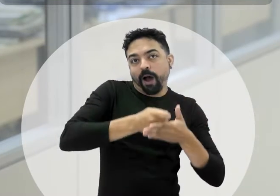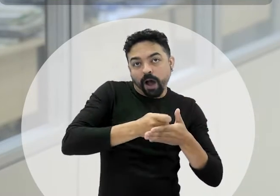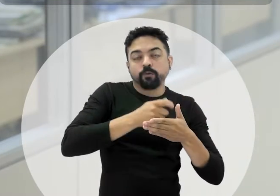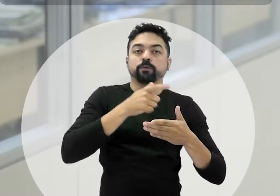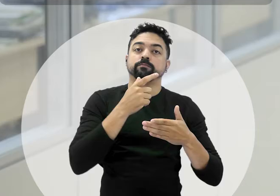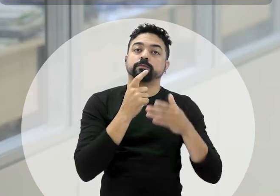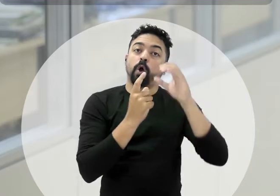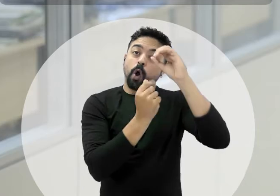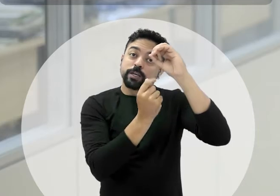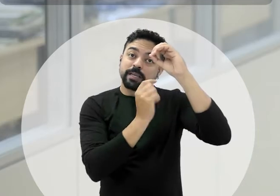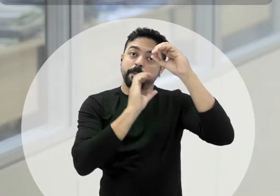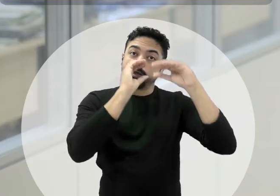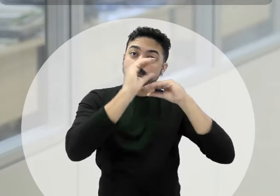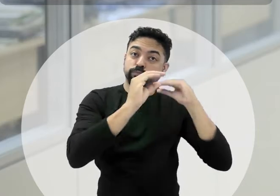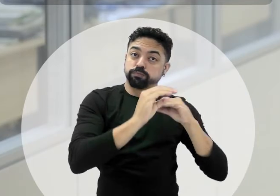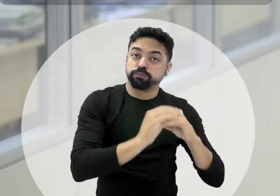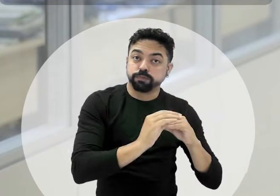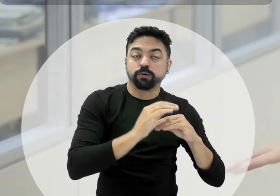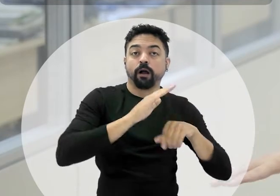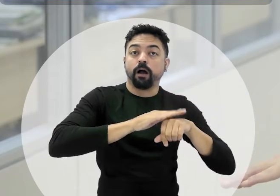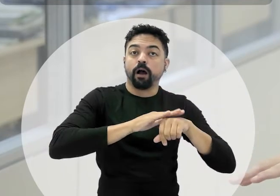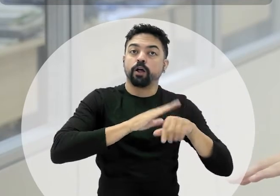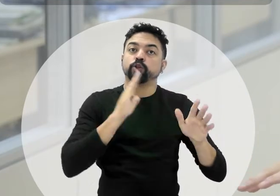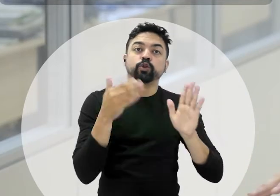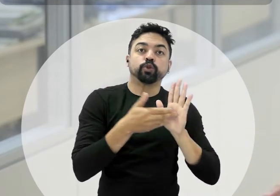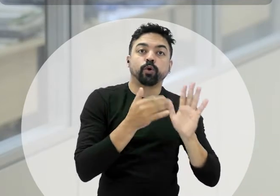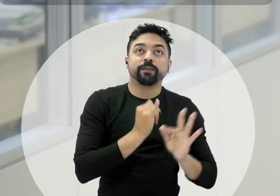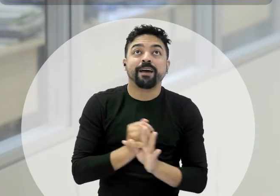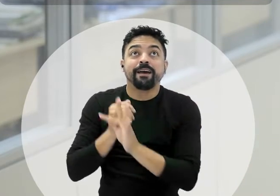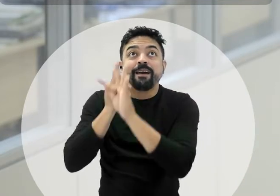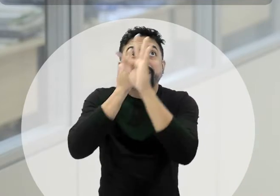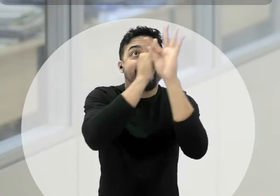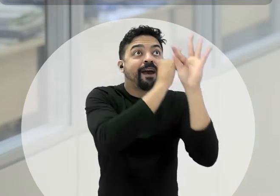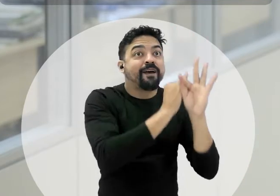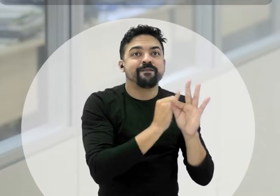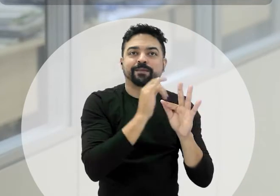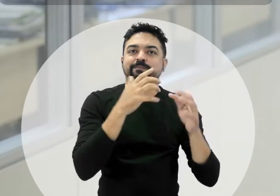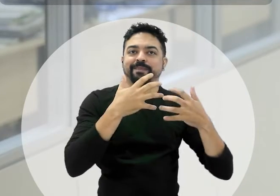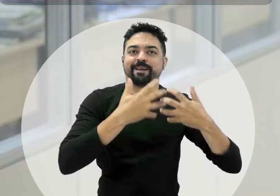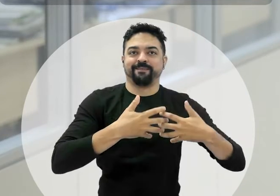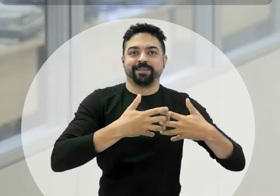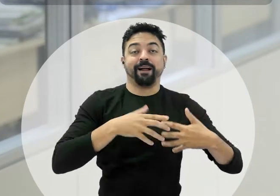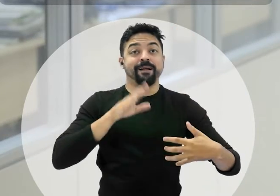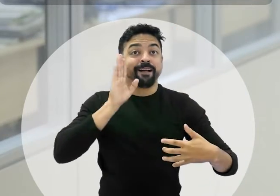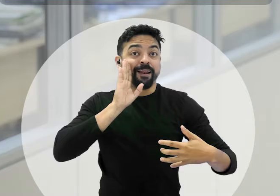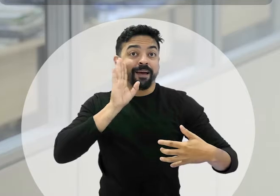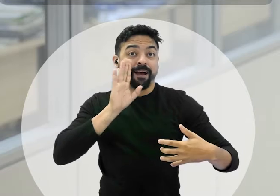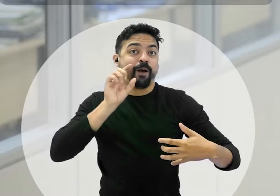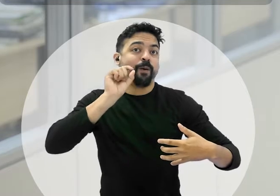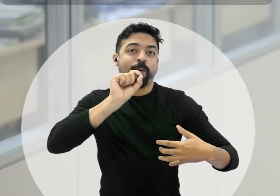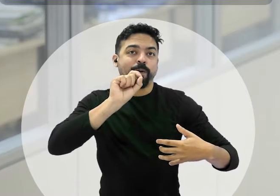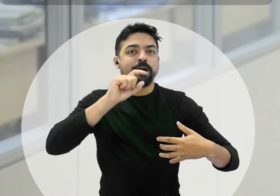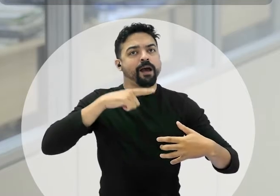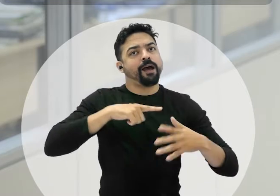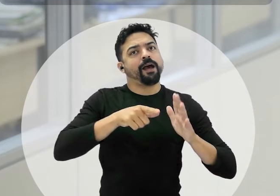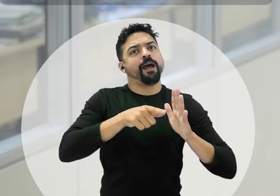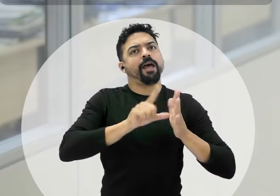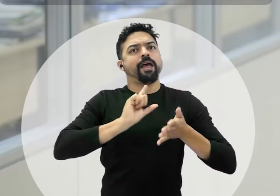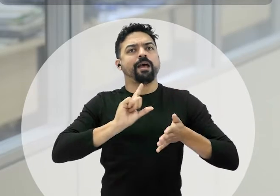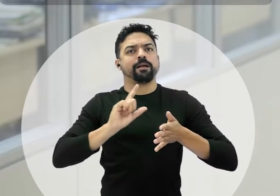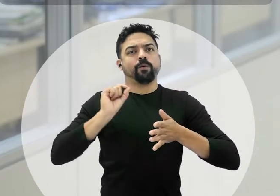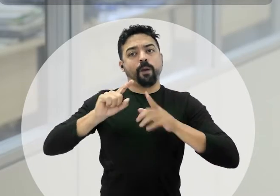da execução orçamentária de todas as unidades do IFCE. E o mais legal, hein? A ação é fruto de um